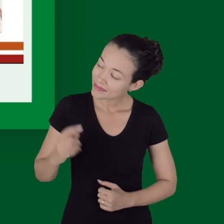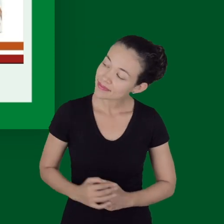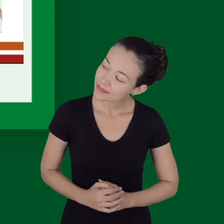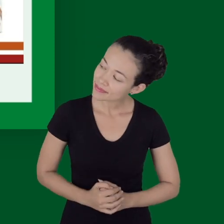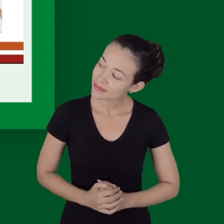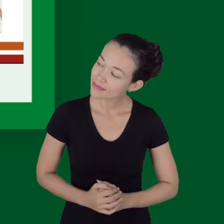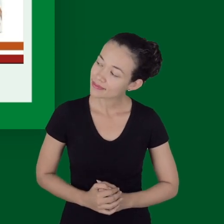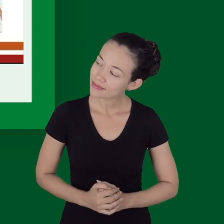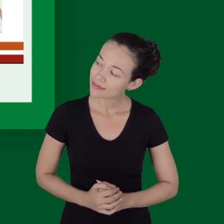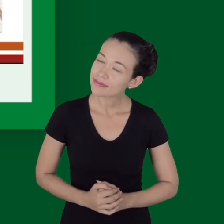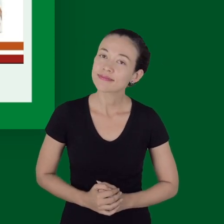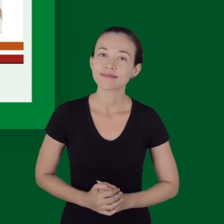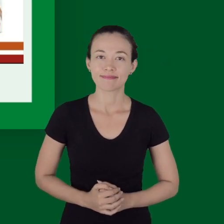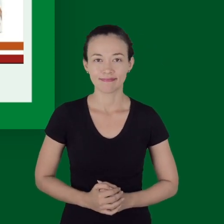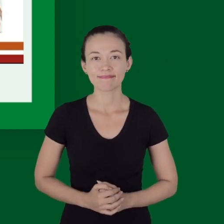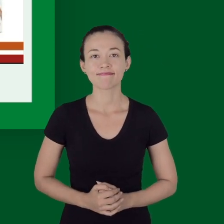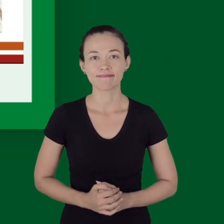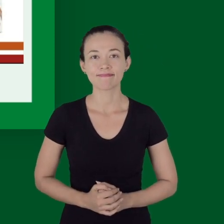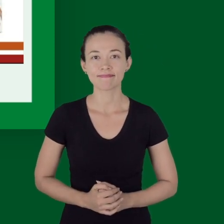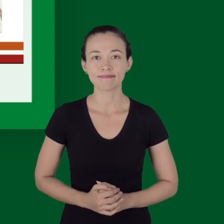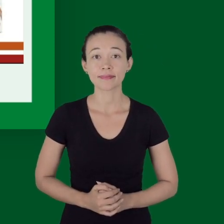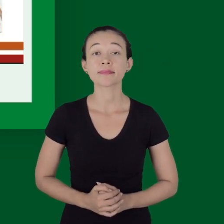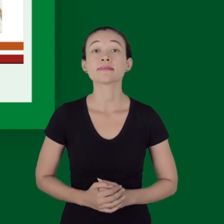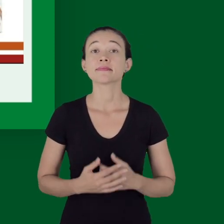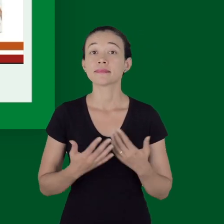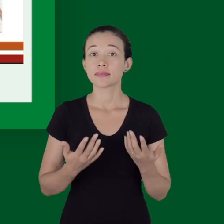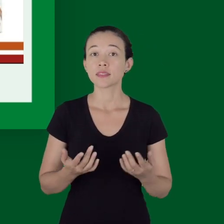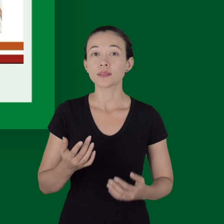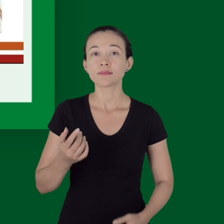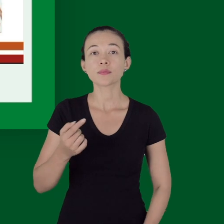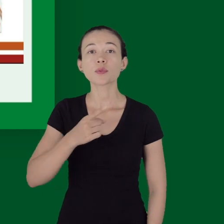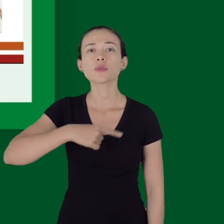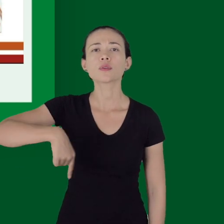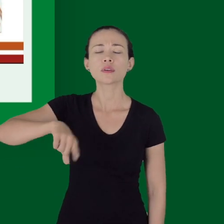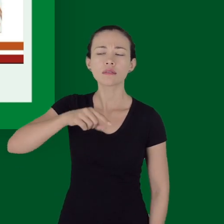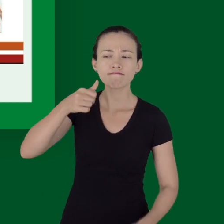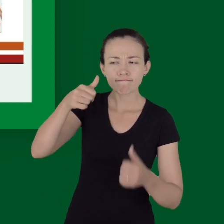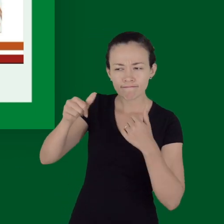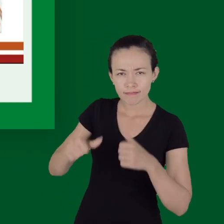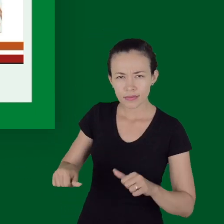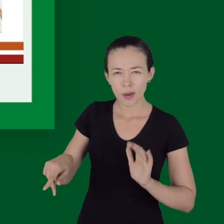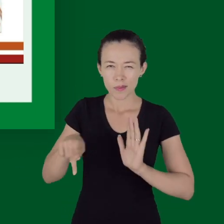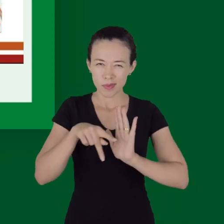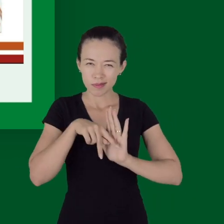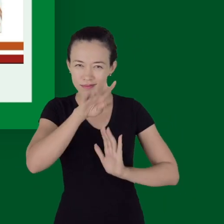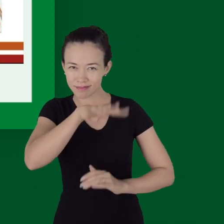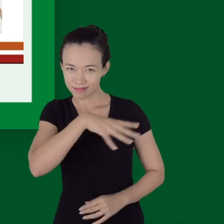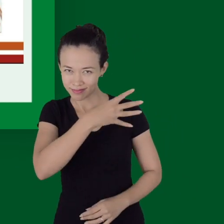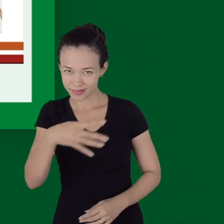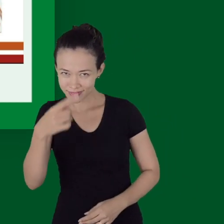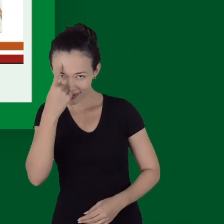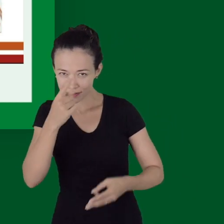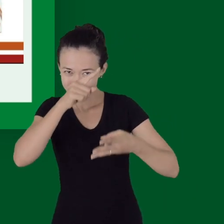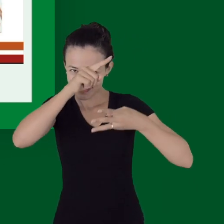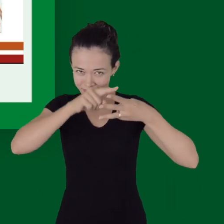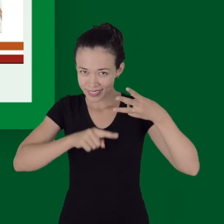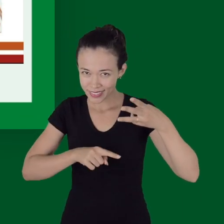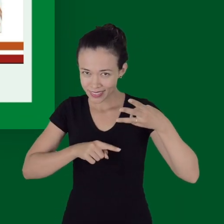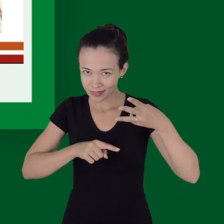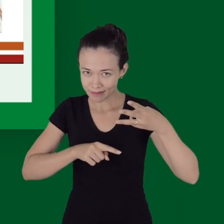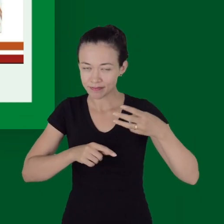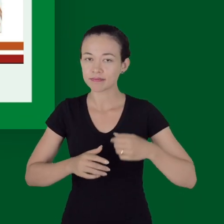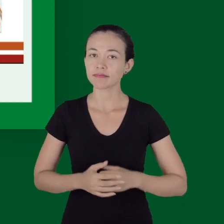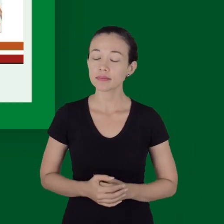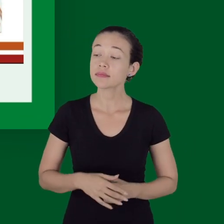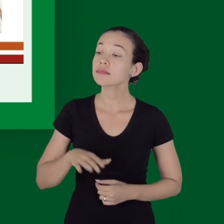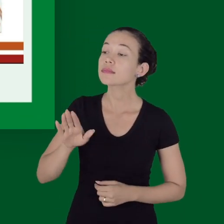Aqui, nesse quadro, a gente avaliando, né, a escala de Cincinnati. Aqui, nessa primeira, que é